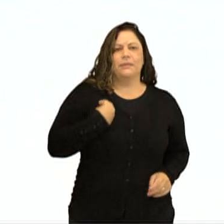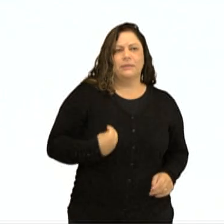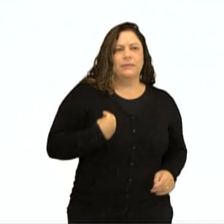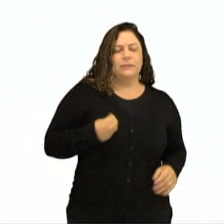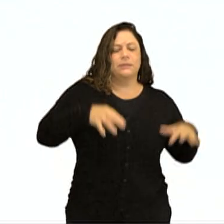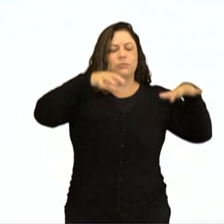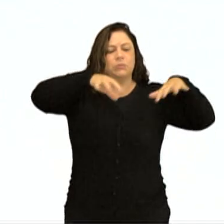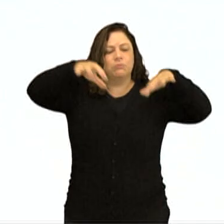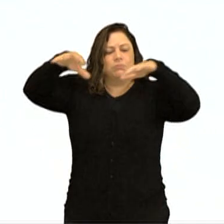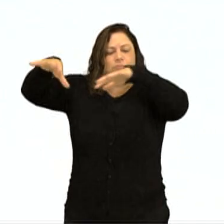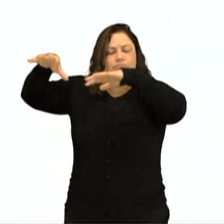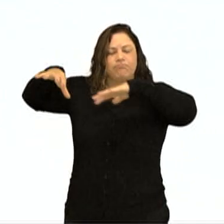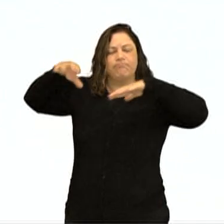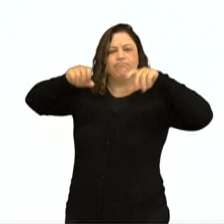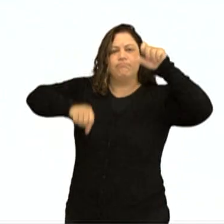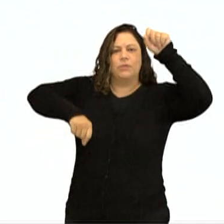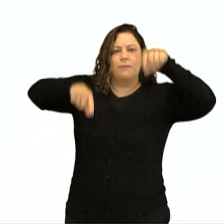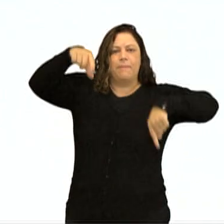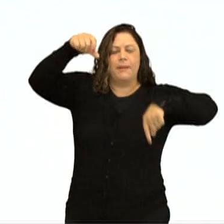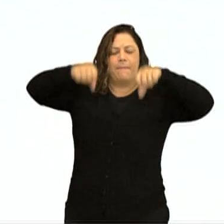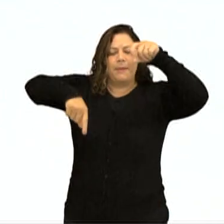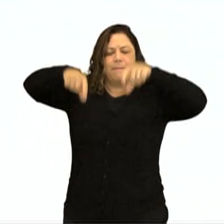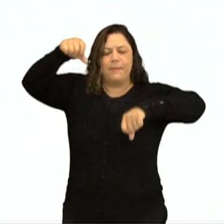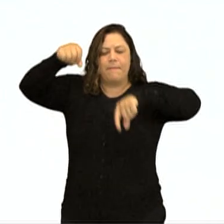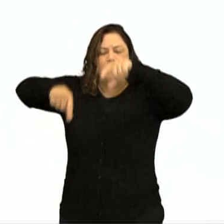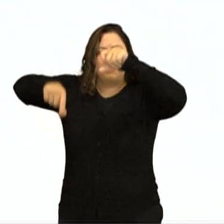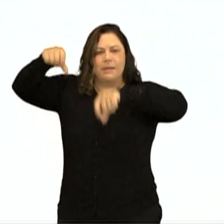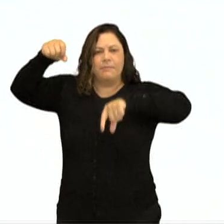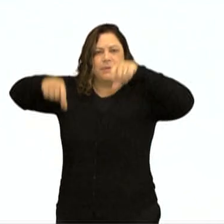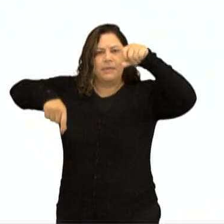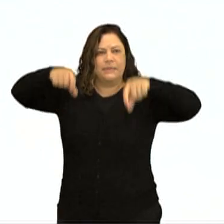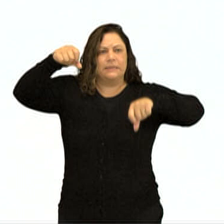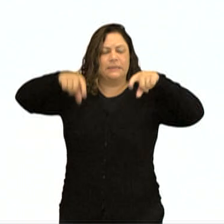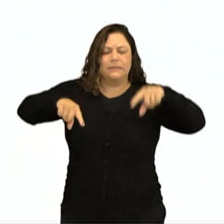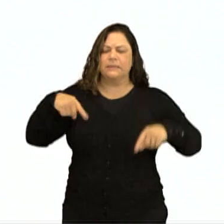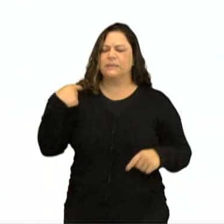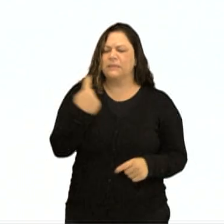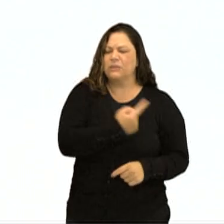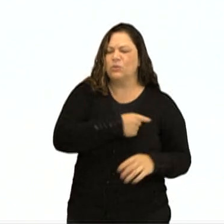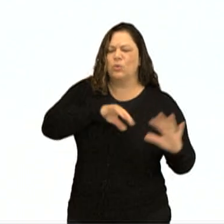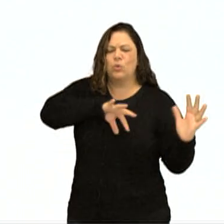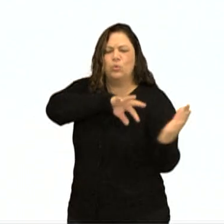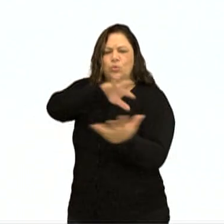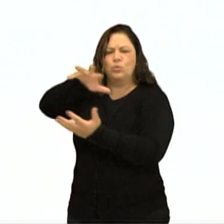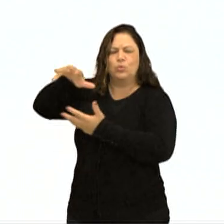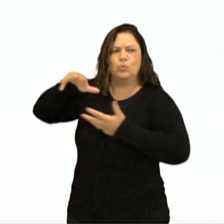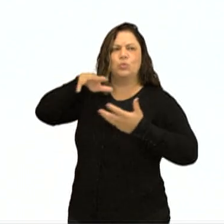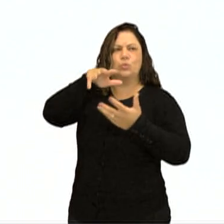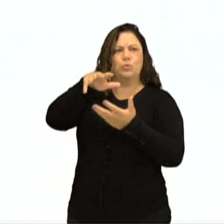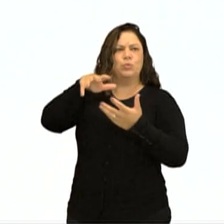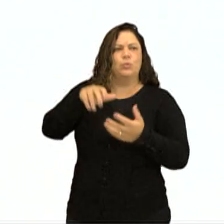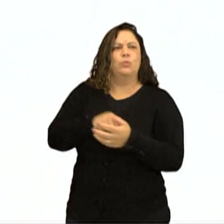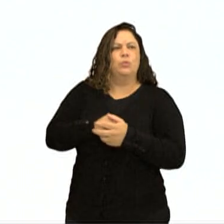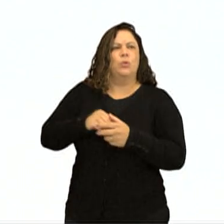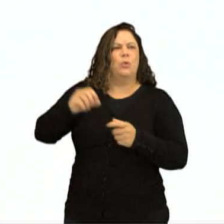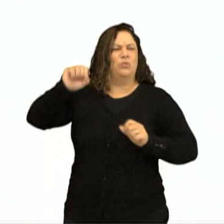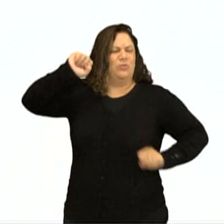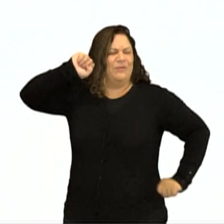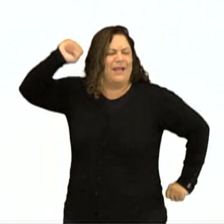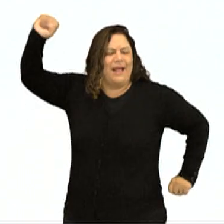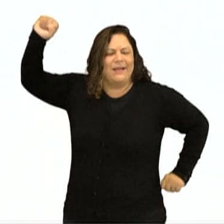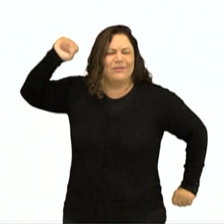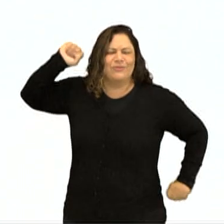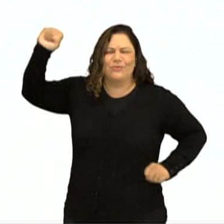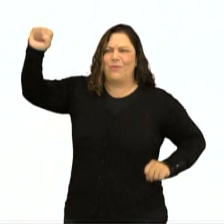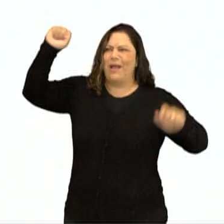Cai a chuva no portal, está caindo. Entre nós e o mundo, essa toalha. Ela nos cobre,